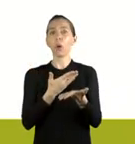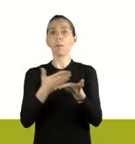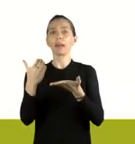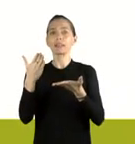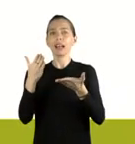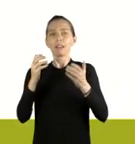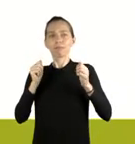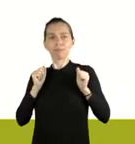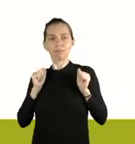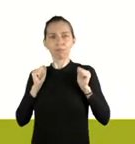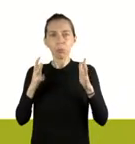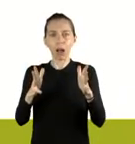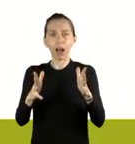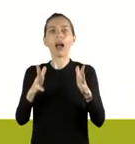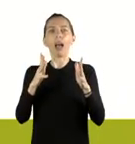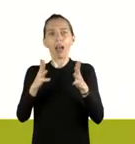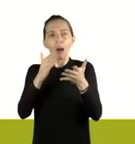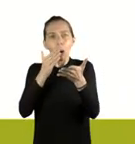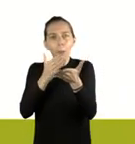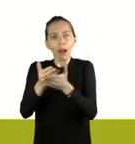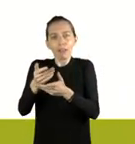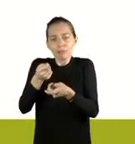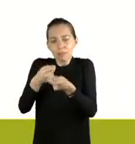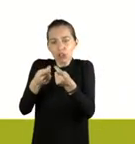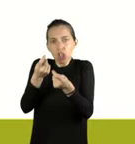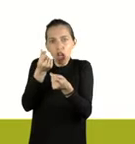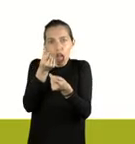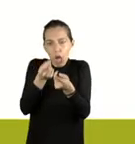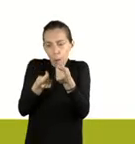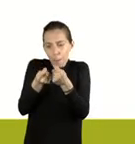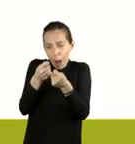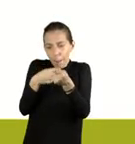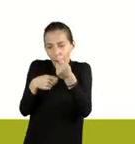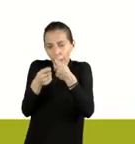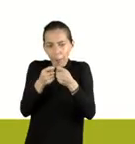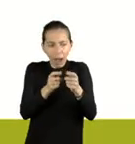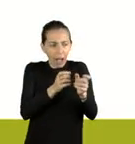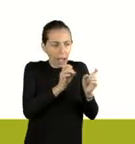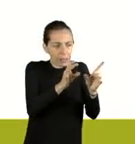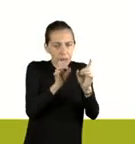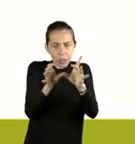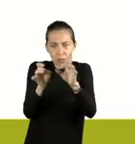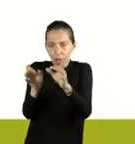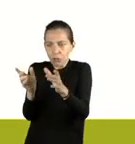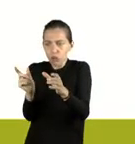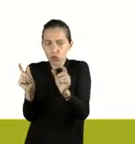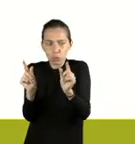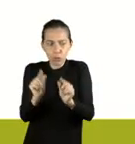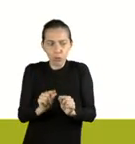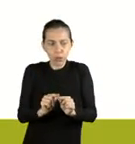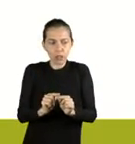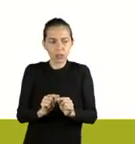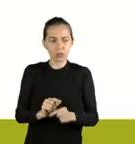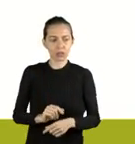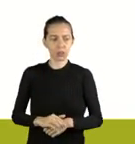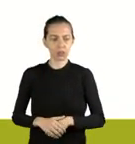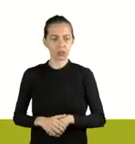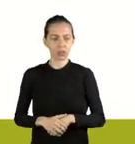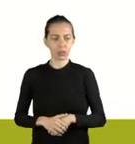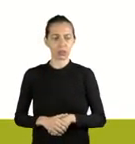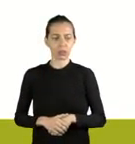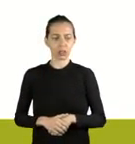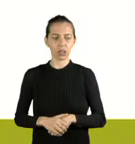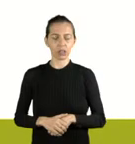atitude, que é se programar, ver onde está gastando, pensar nas suas metas e começar realmente.